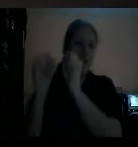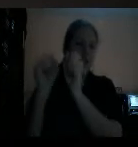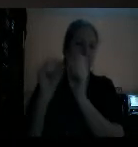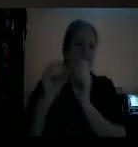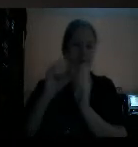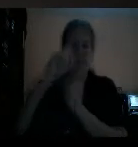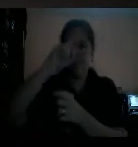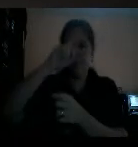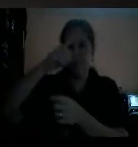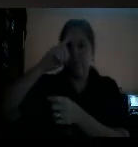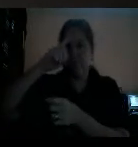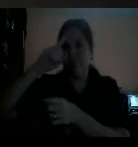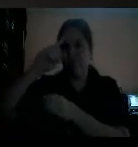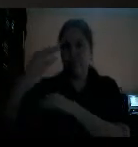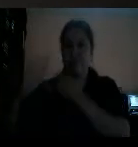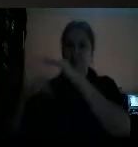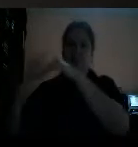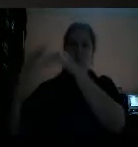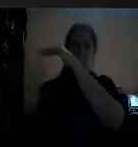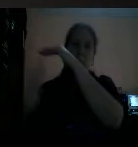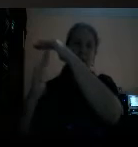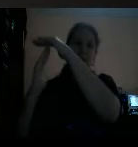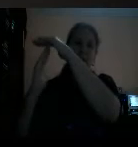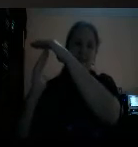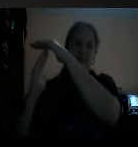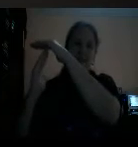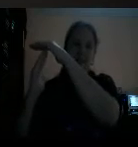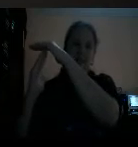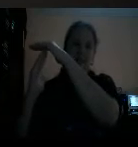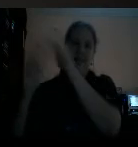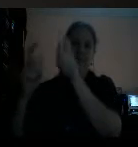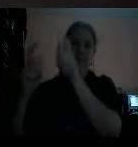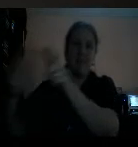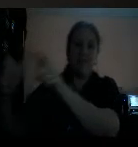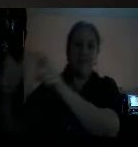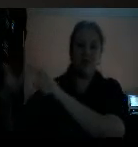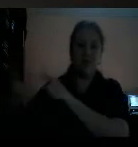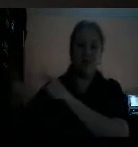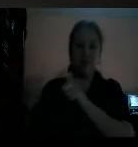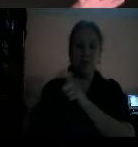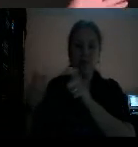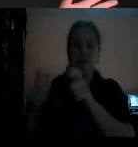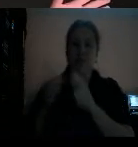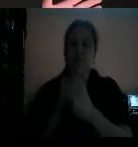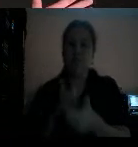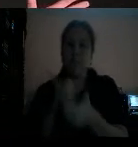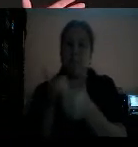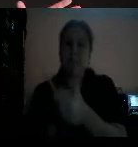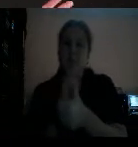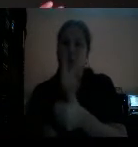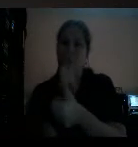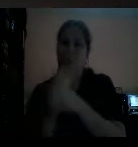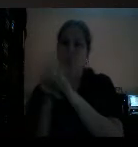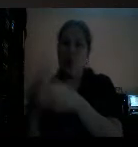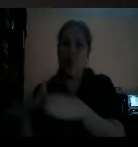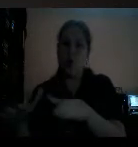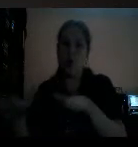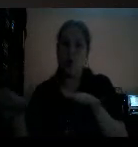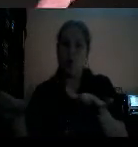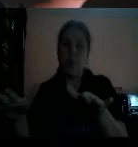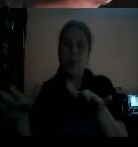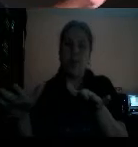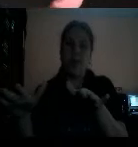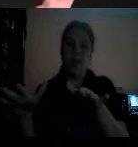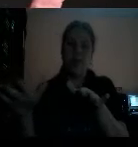quem? Sobre as regiões periféricas, regiões que se tornam regiões interessantes, para criar assim sobrecamadas de defesa